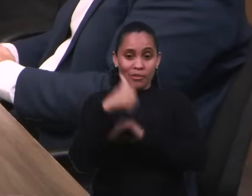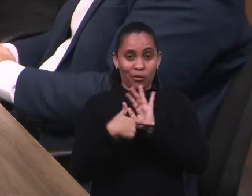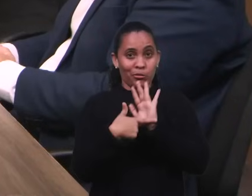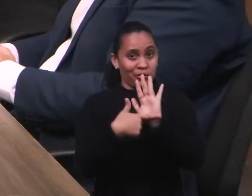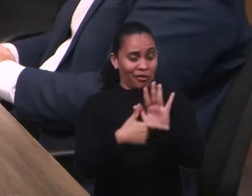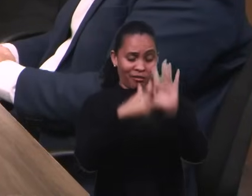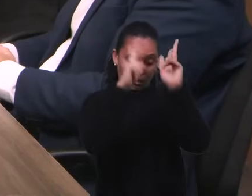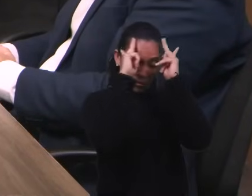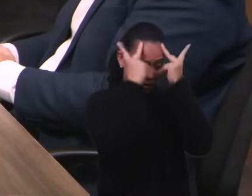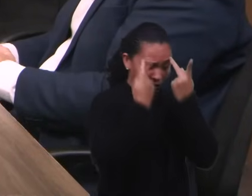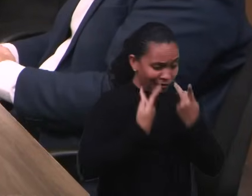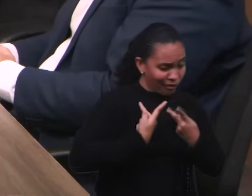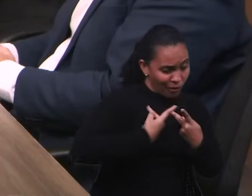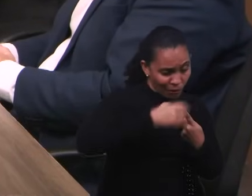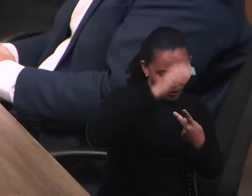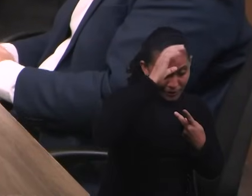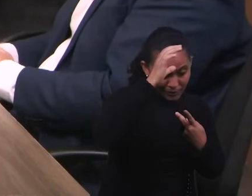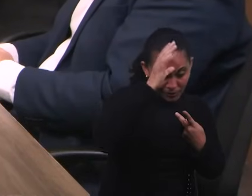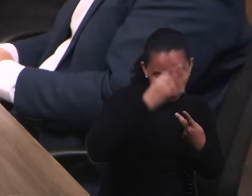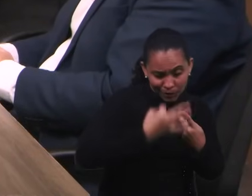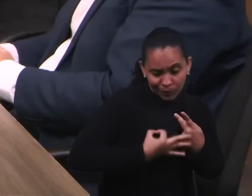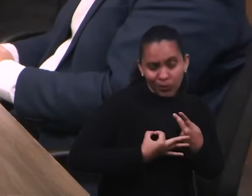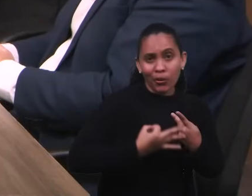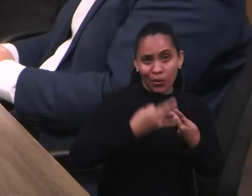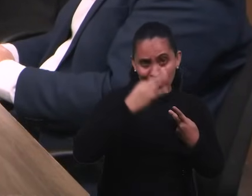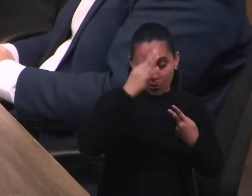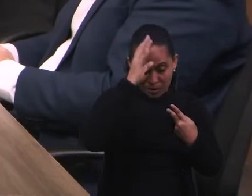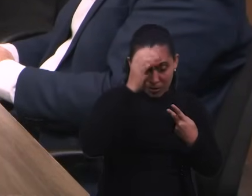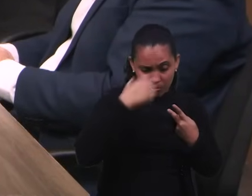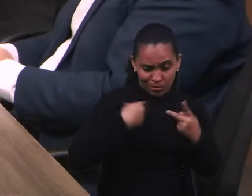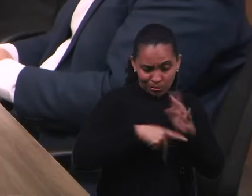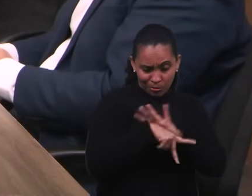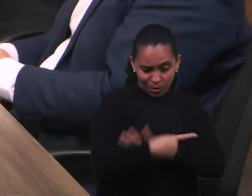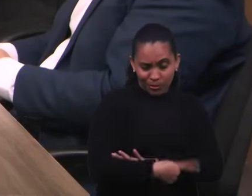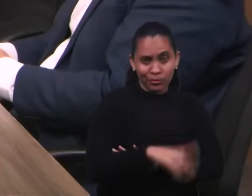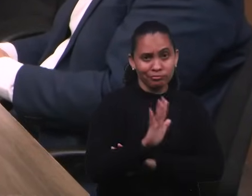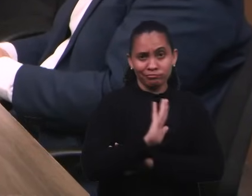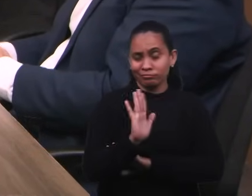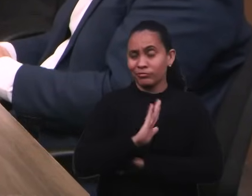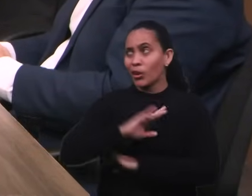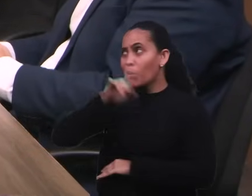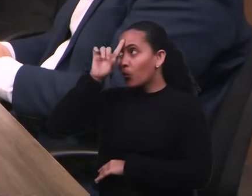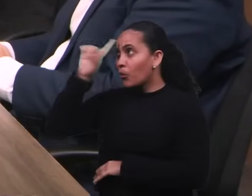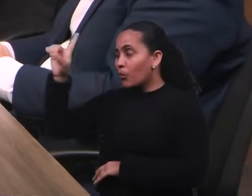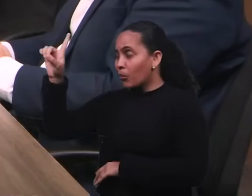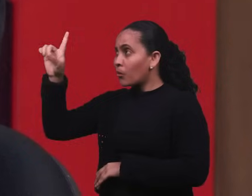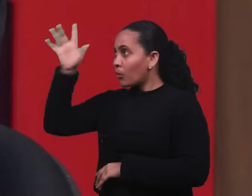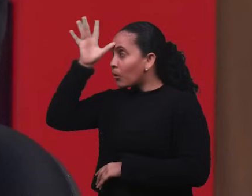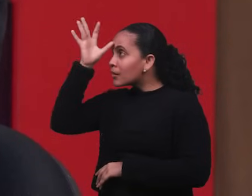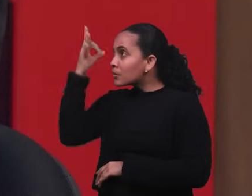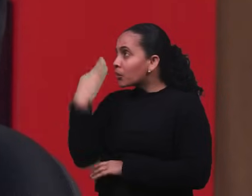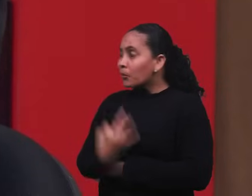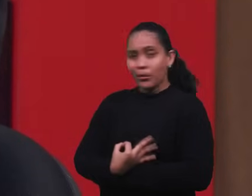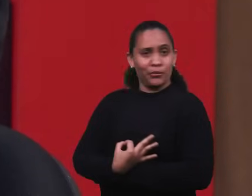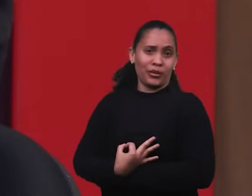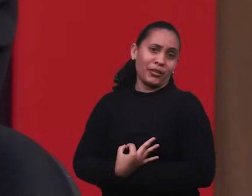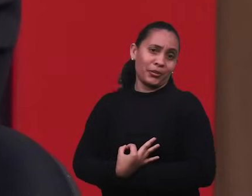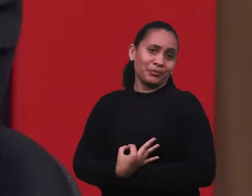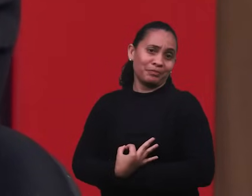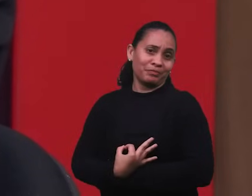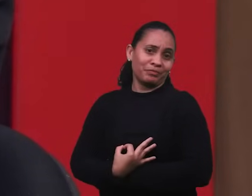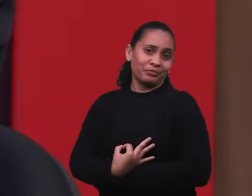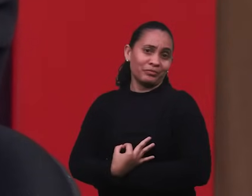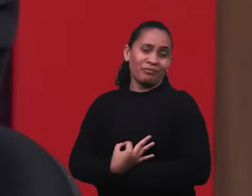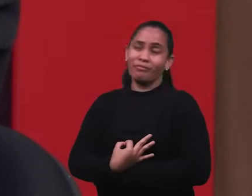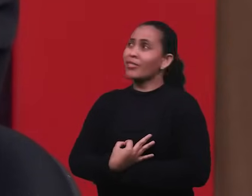conhecimento humano, mas é a ciência de Deus. É a onisciência de Deus que é insondável pelo homem. Né? Então é